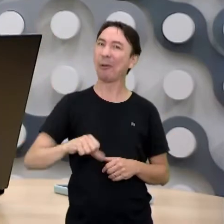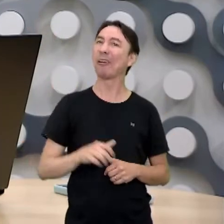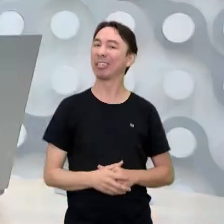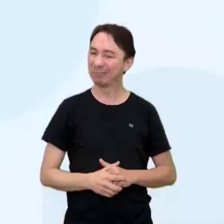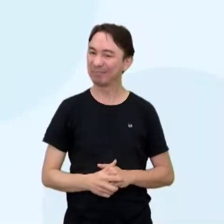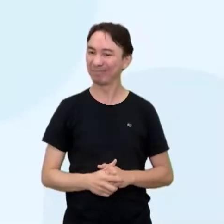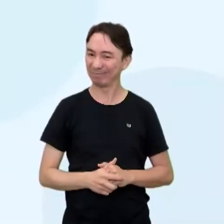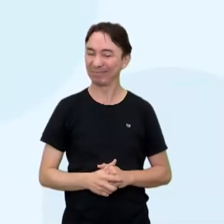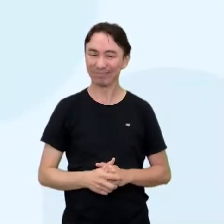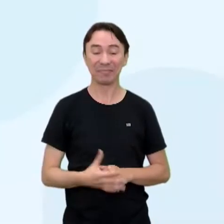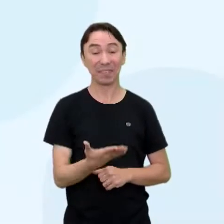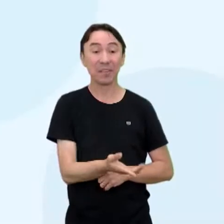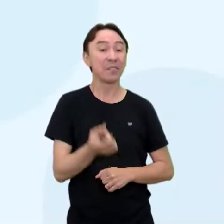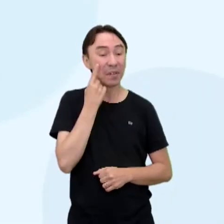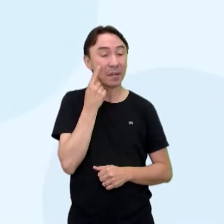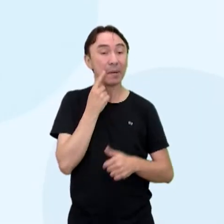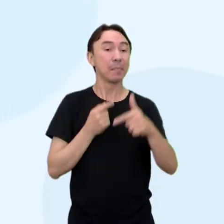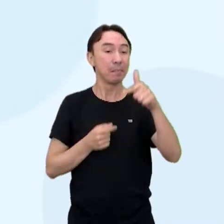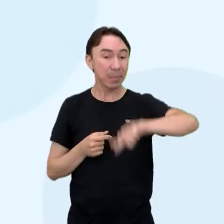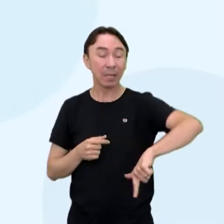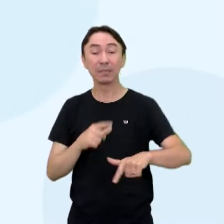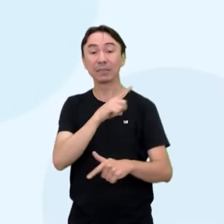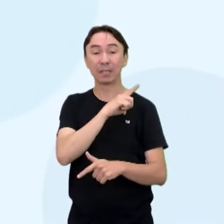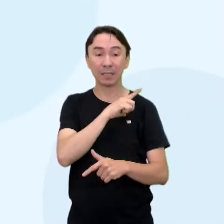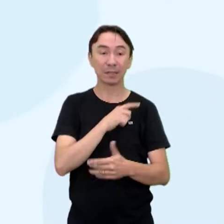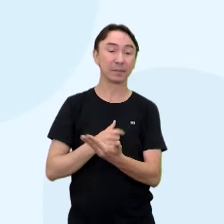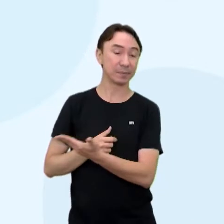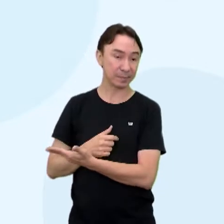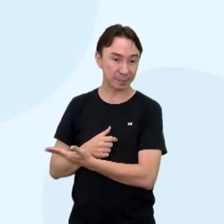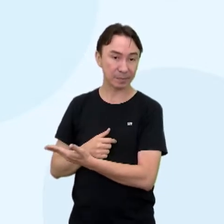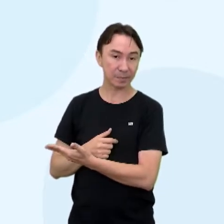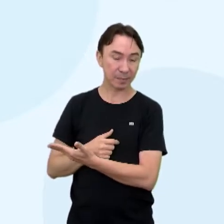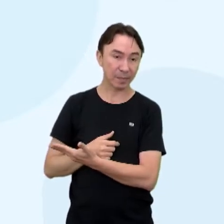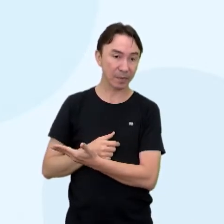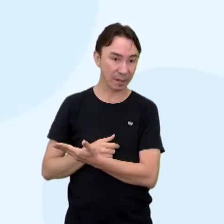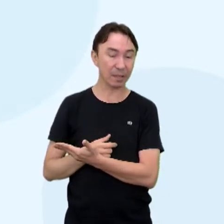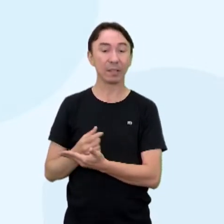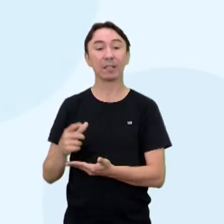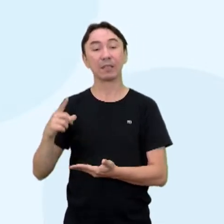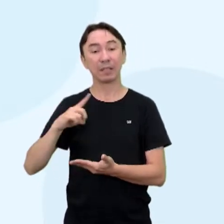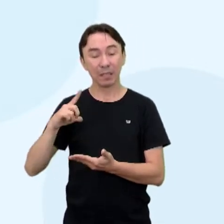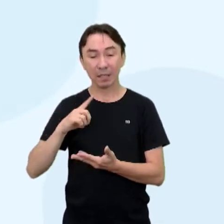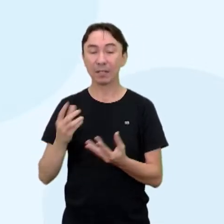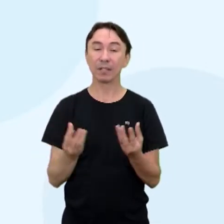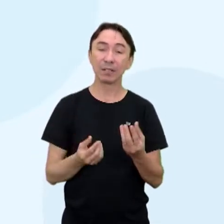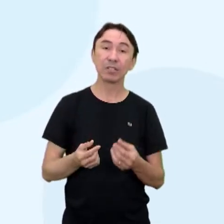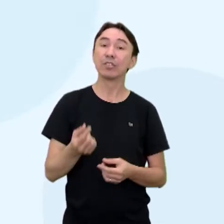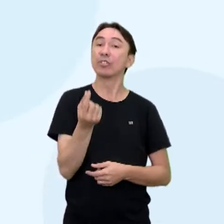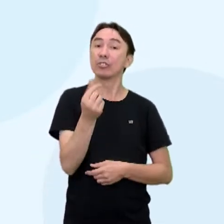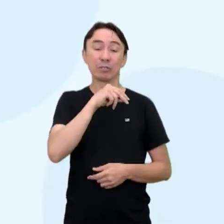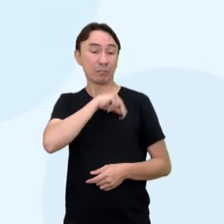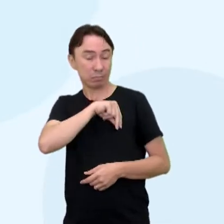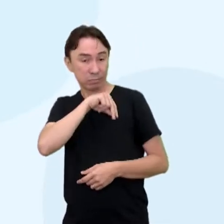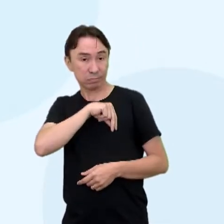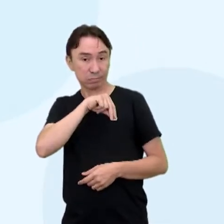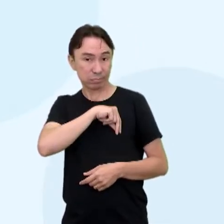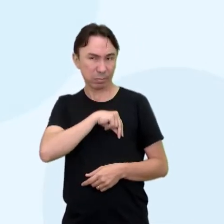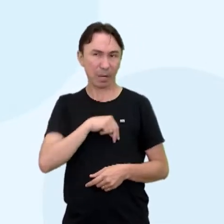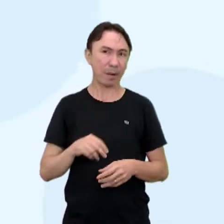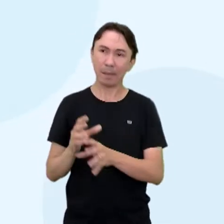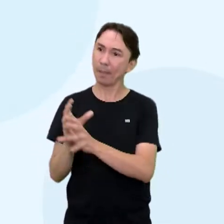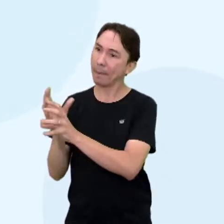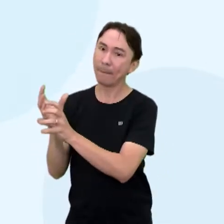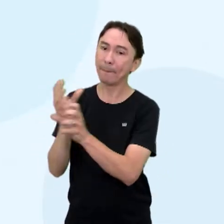aí a participação na composição do rendimento médio mensal real domiciliar per capita segundo tipo